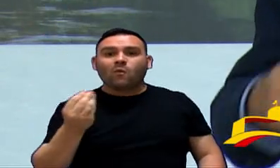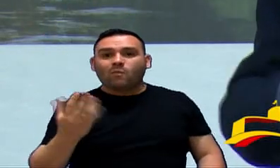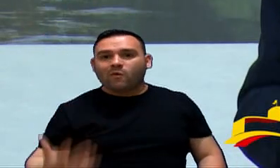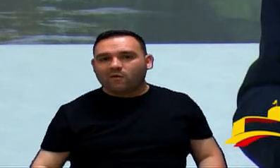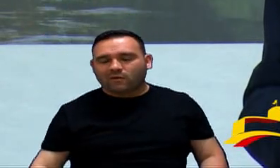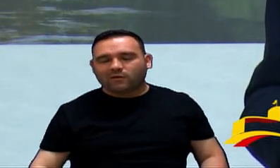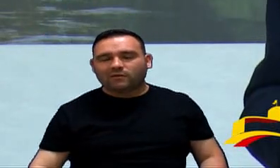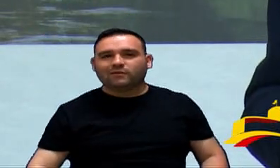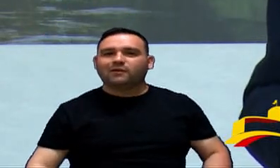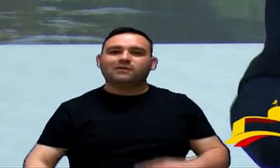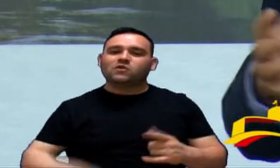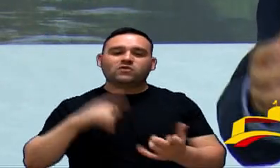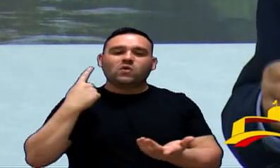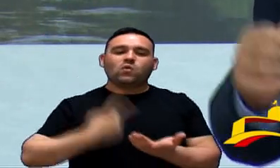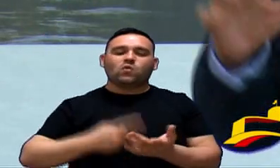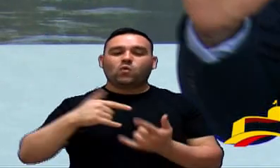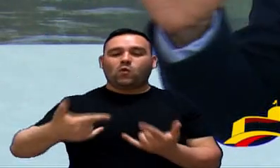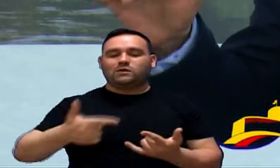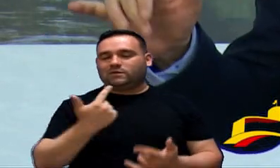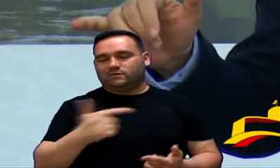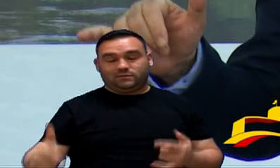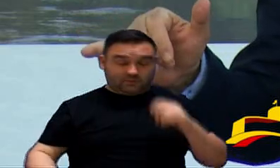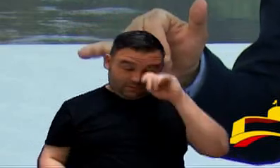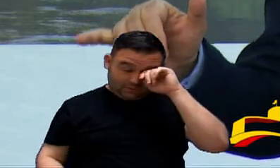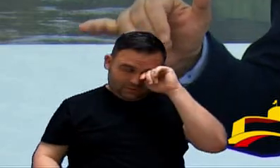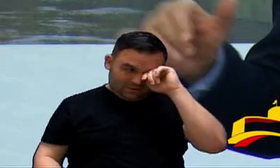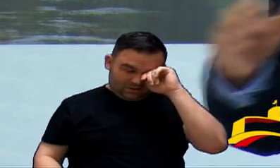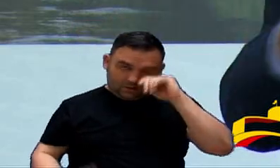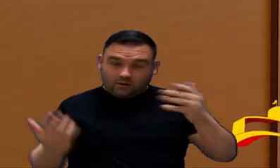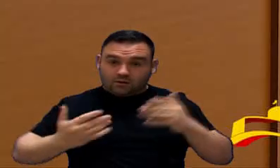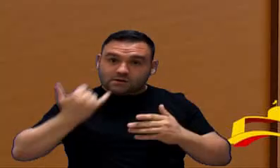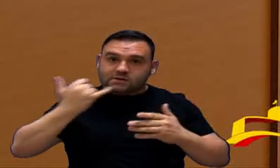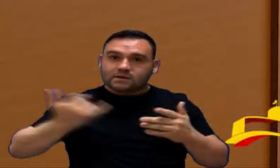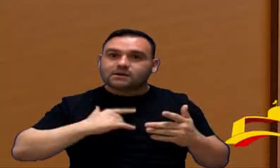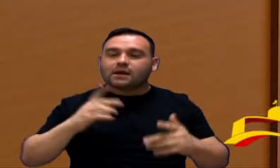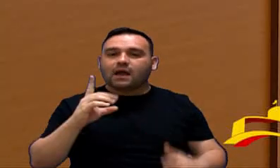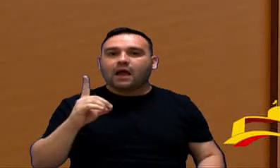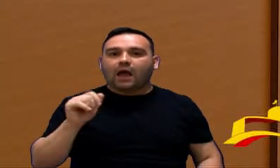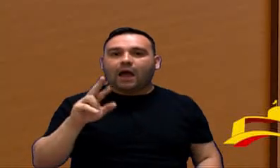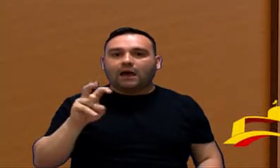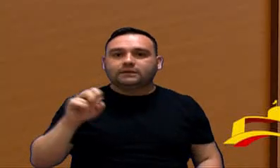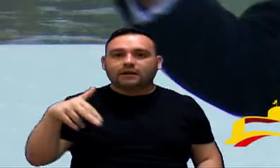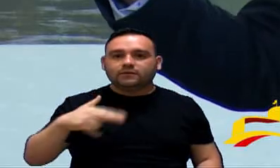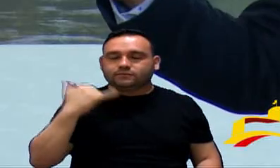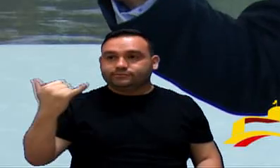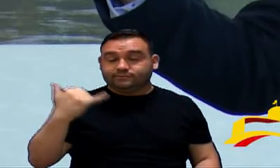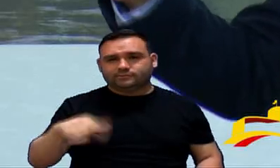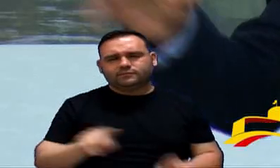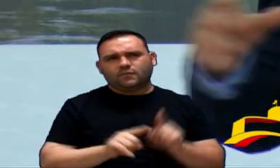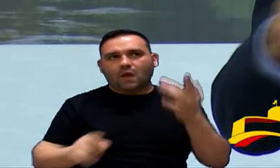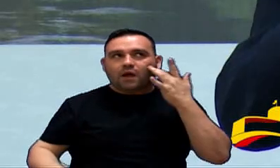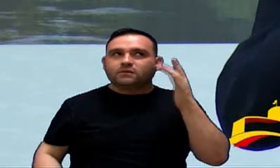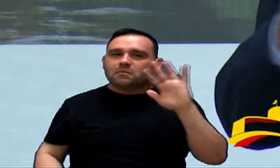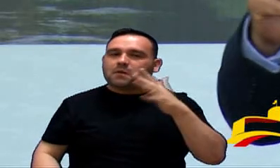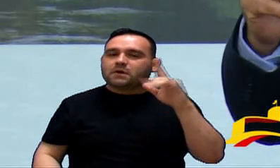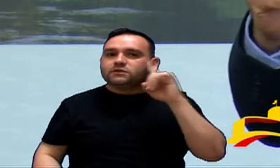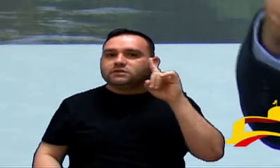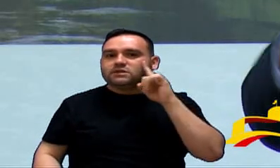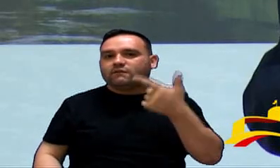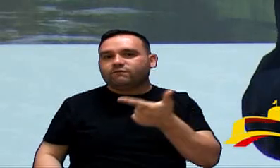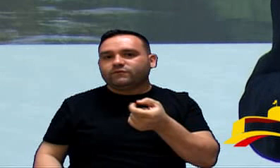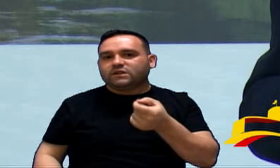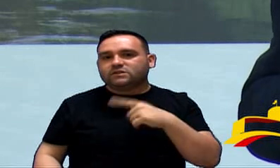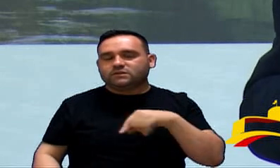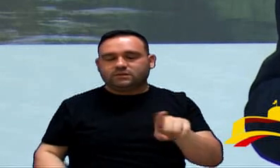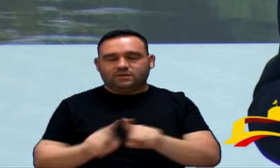Não, então nós estamos sem contrato. Isso que eu ia falar, a primeira coisa que eu liguei hoje foi para o Darwin. Está, acho que mais uns 15, 20 dias entra